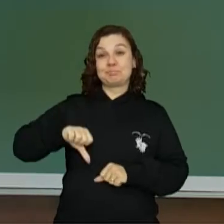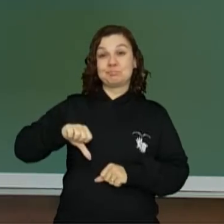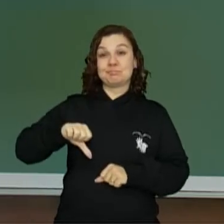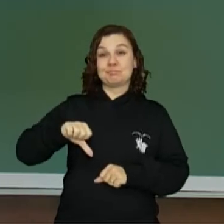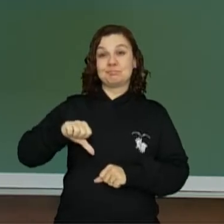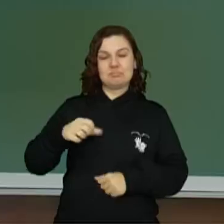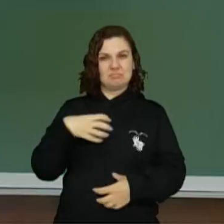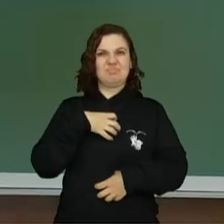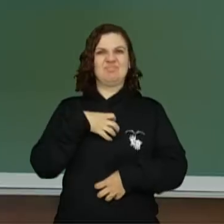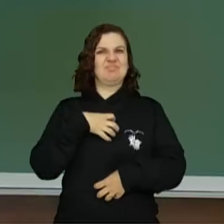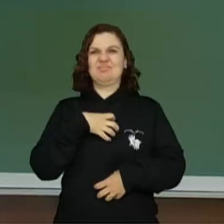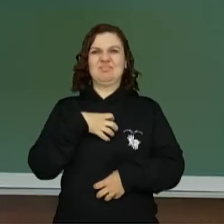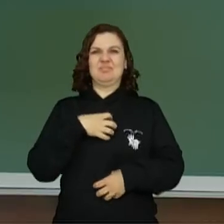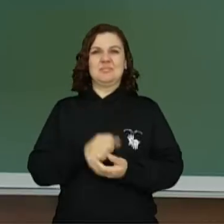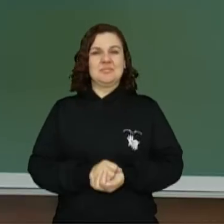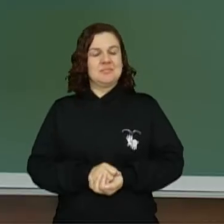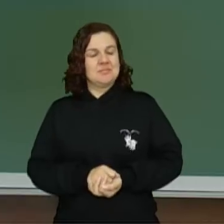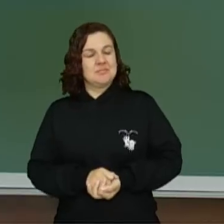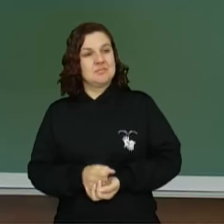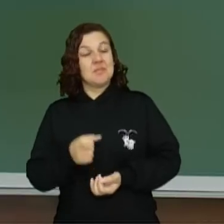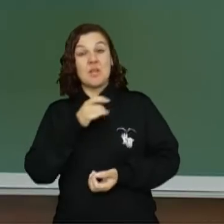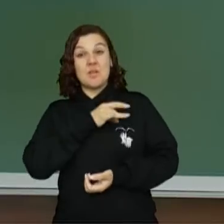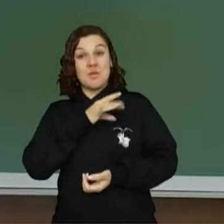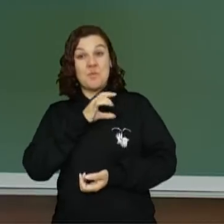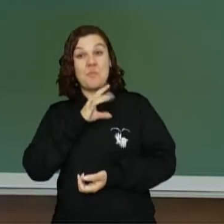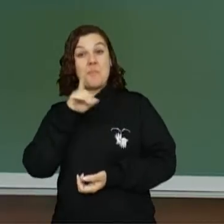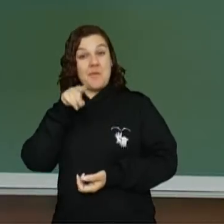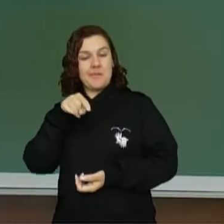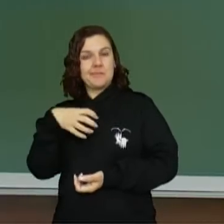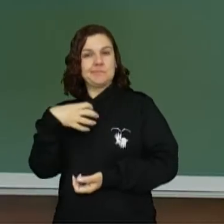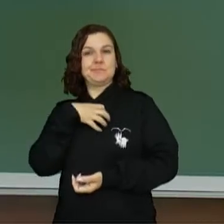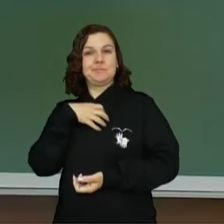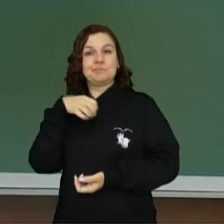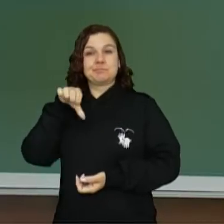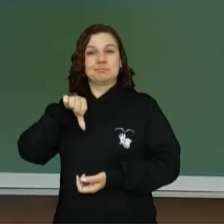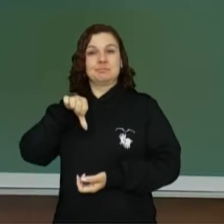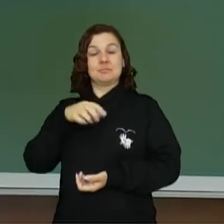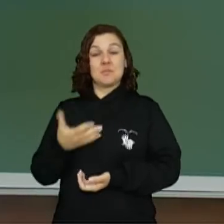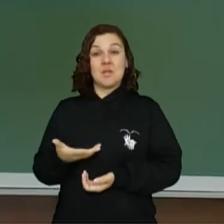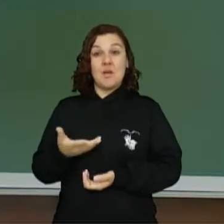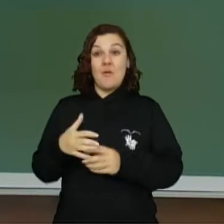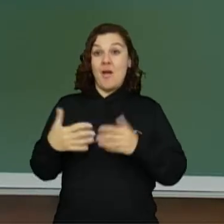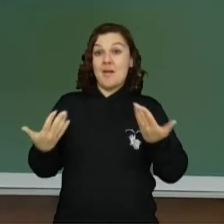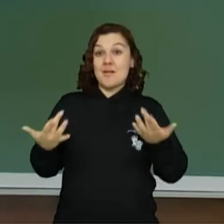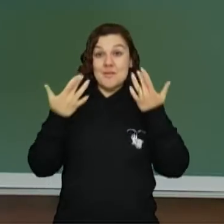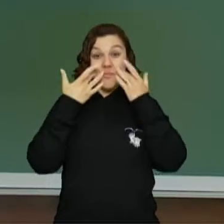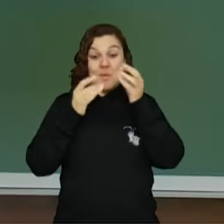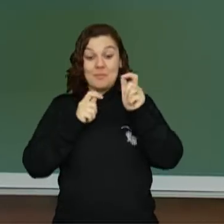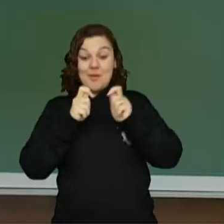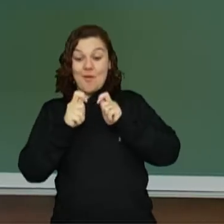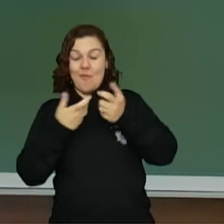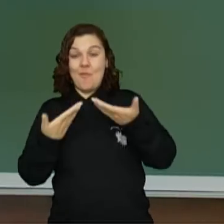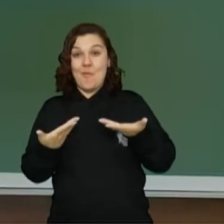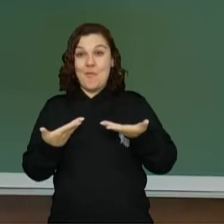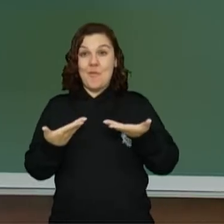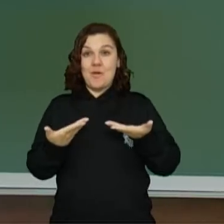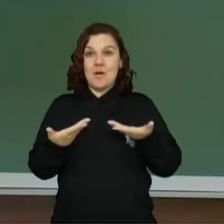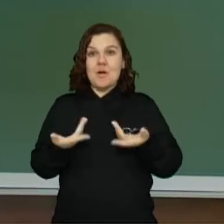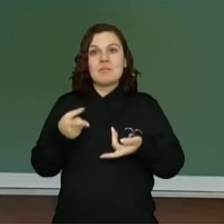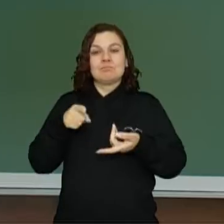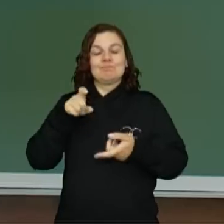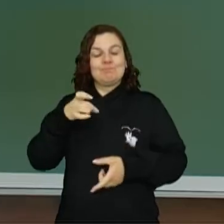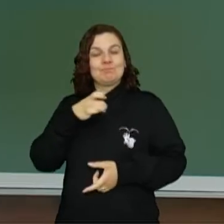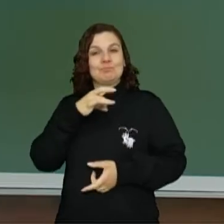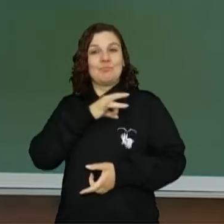ruins dentro de nós. E o medo é um deles. E quando nós não sabemos lidar com o medo,